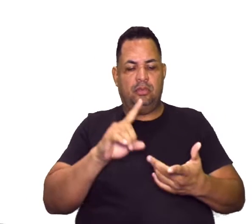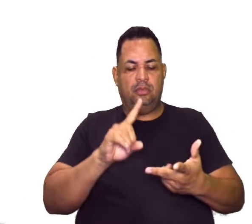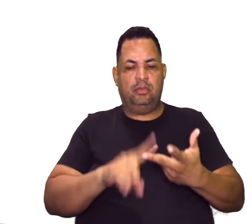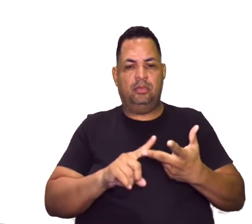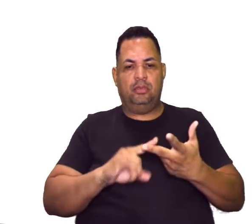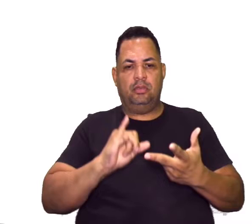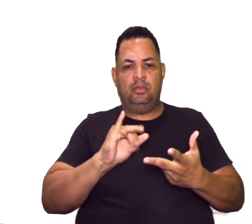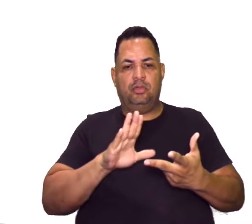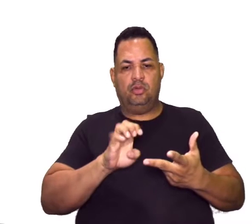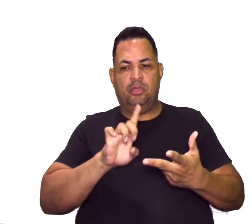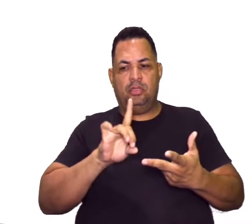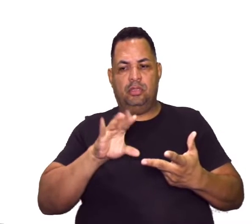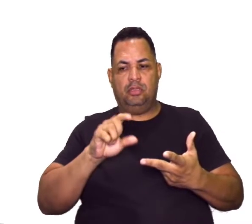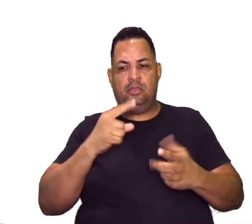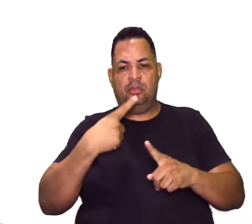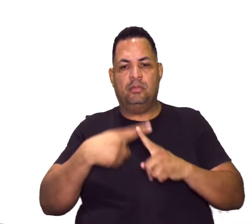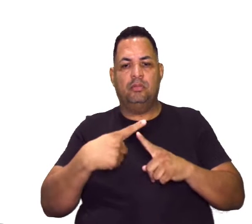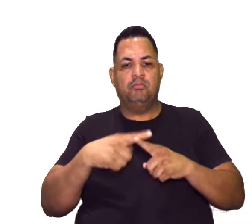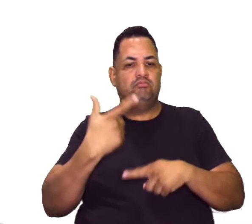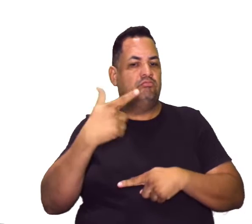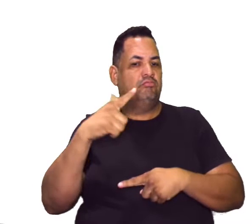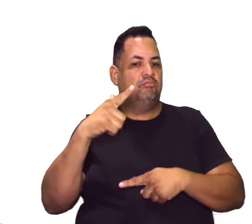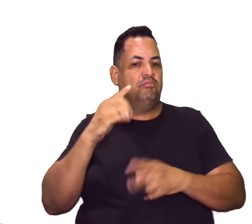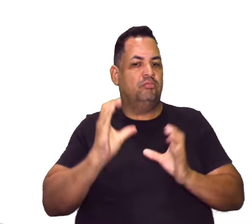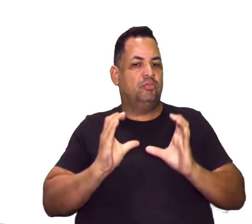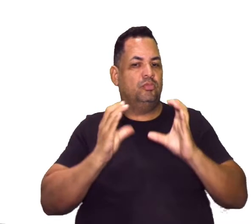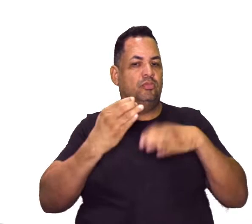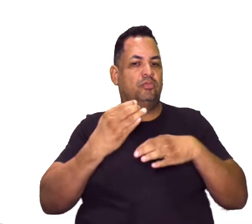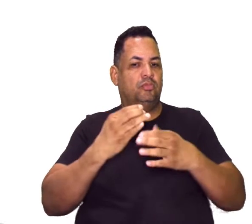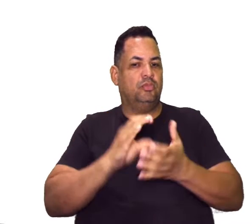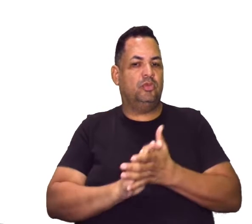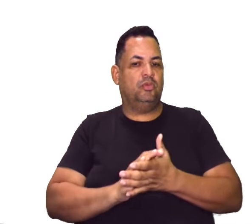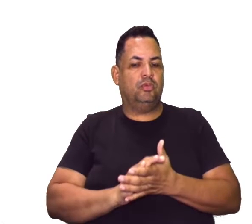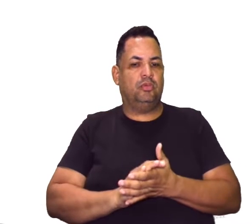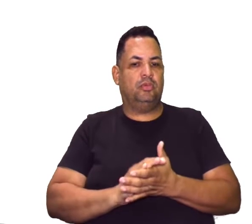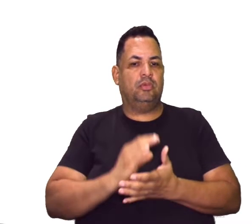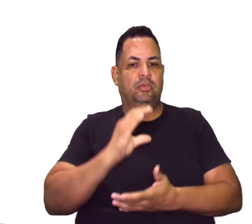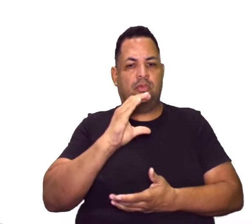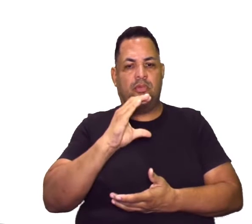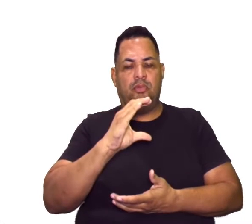ácido inorgânico, por quê? Porque não tem o grupo carboxílico, o